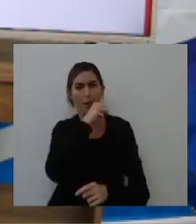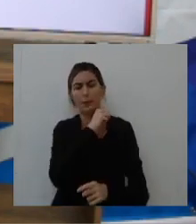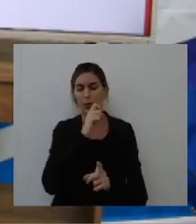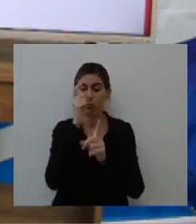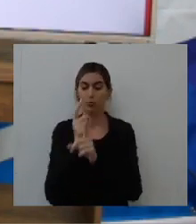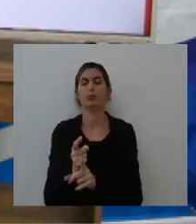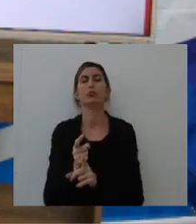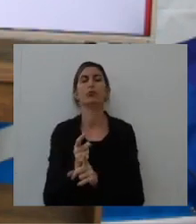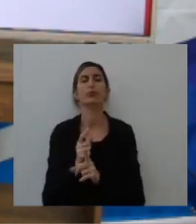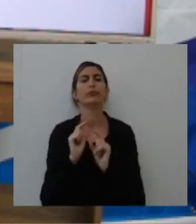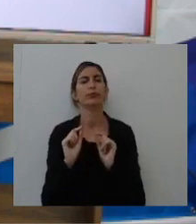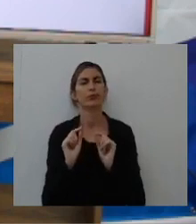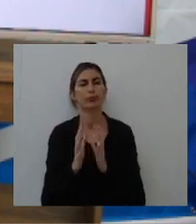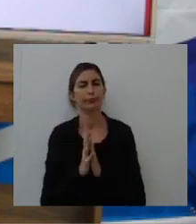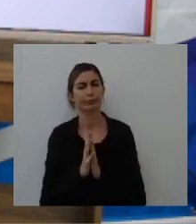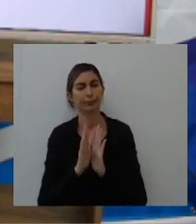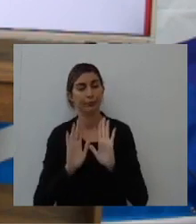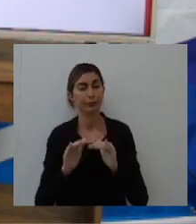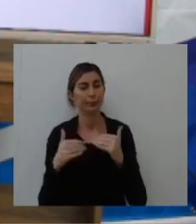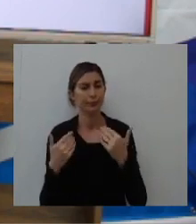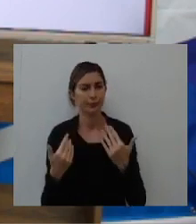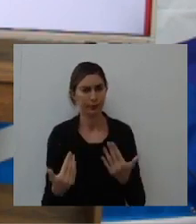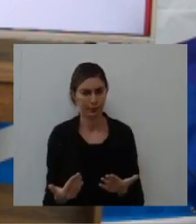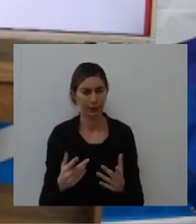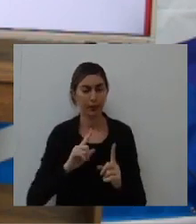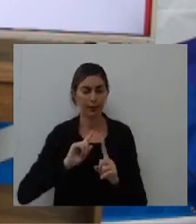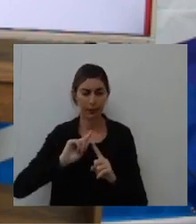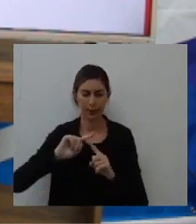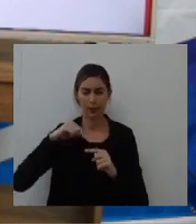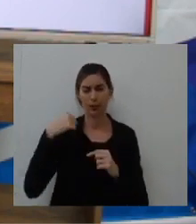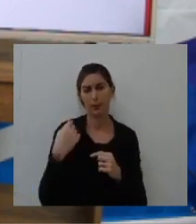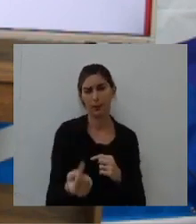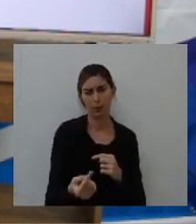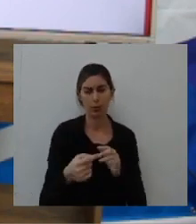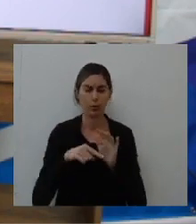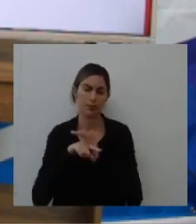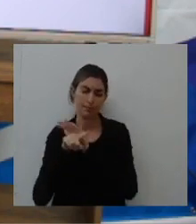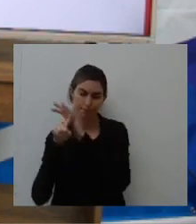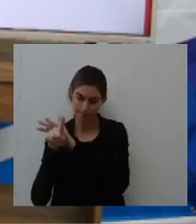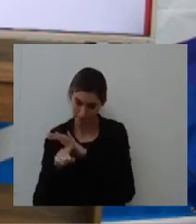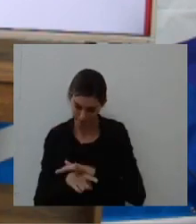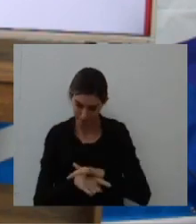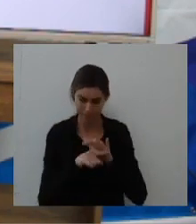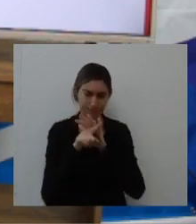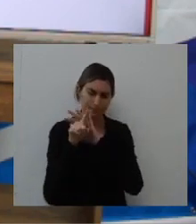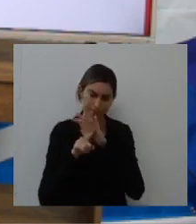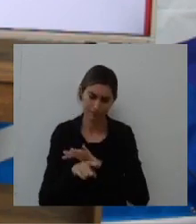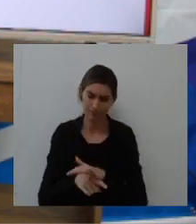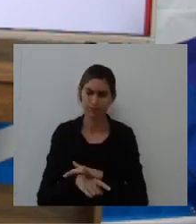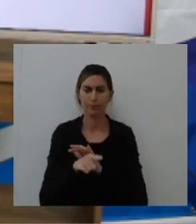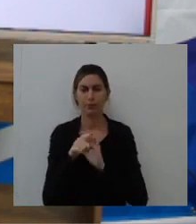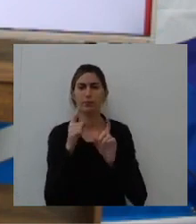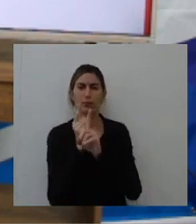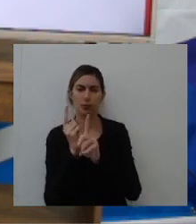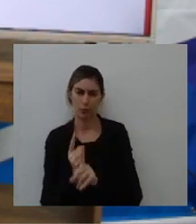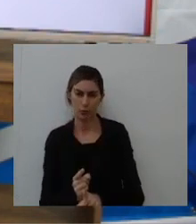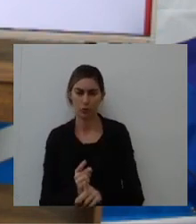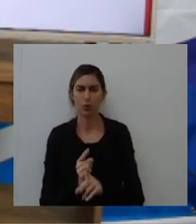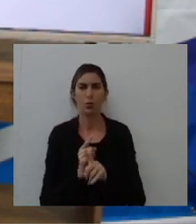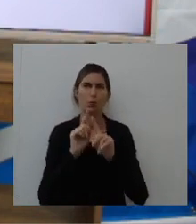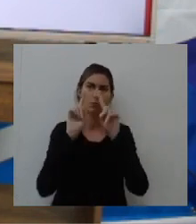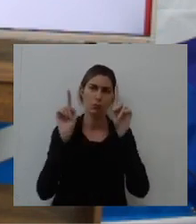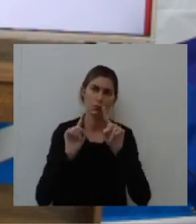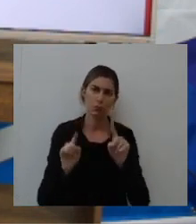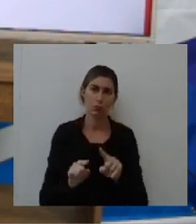rápido? E aí, depois eu parto para a análise, não é daquilo dali que eu encontro nas